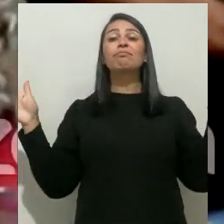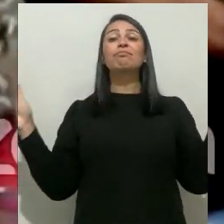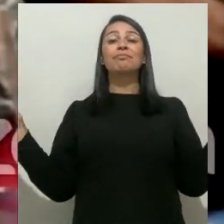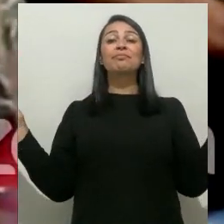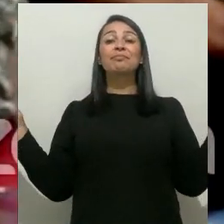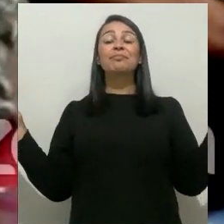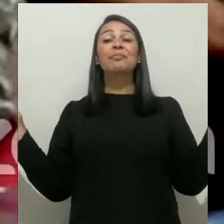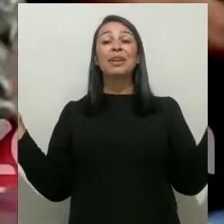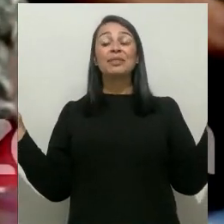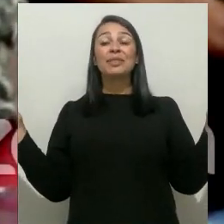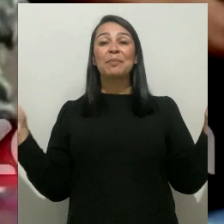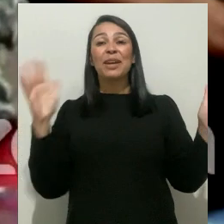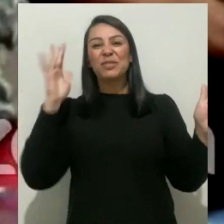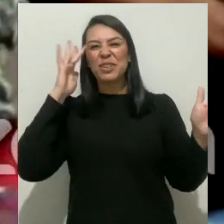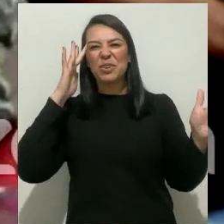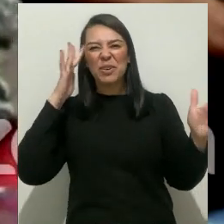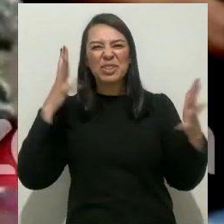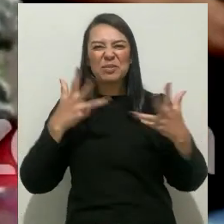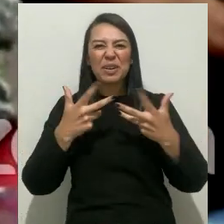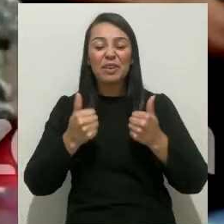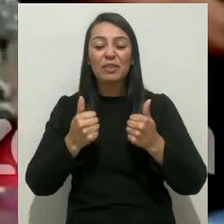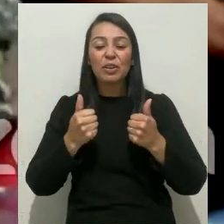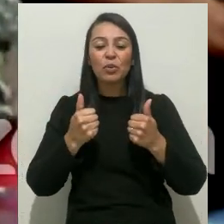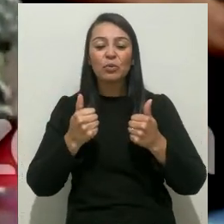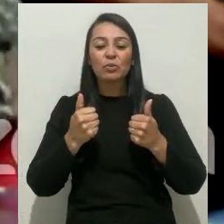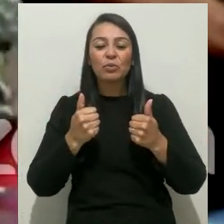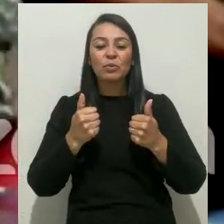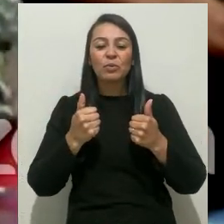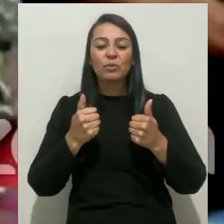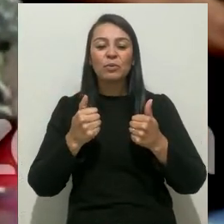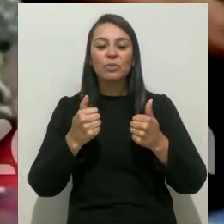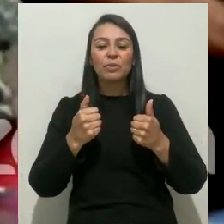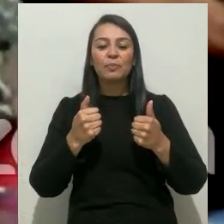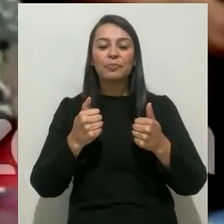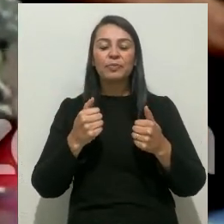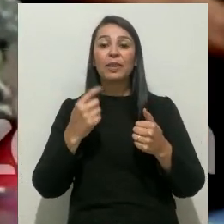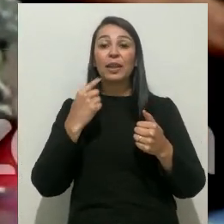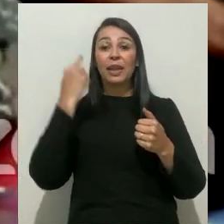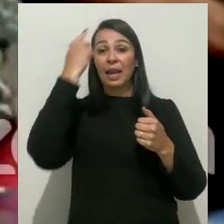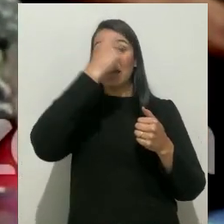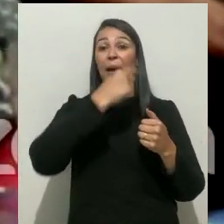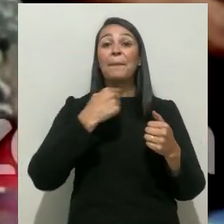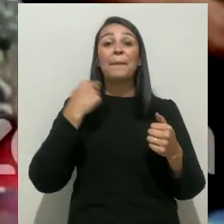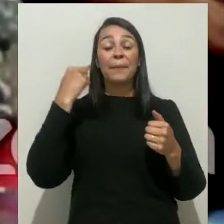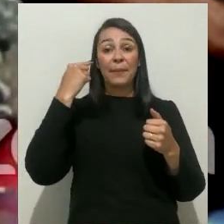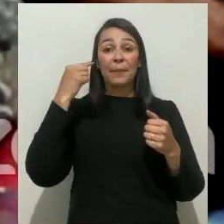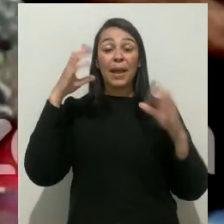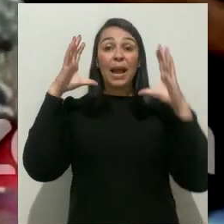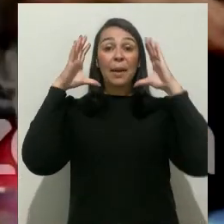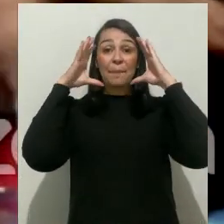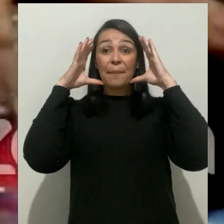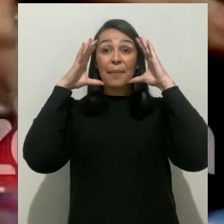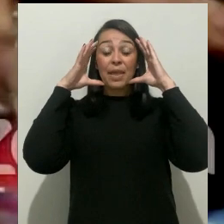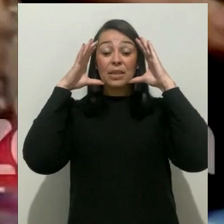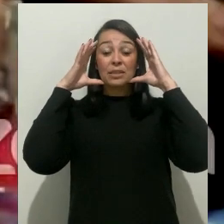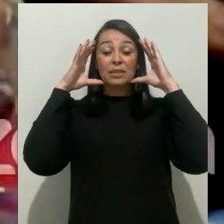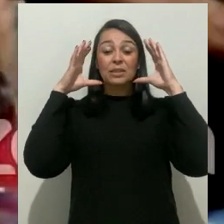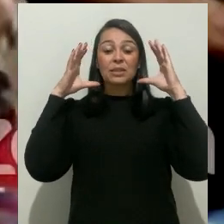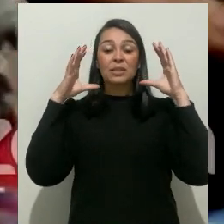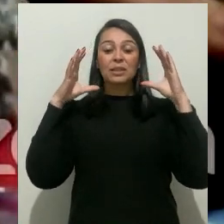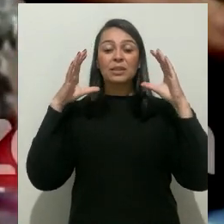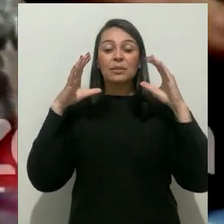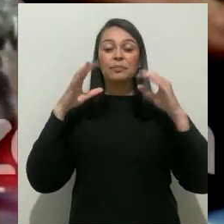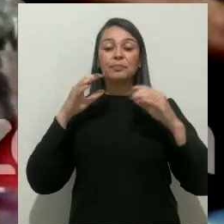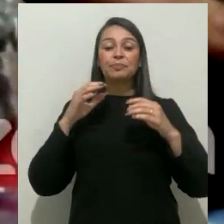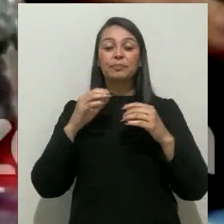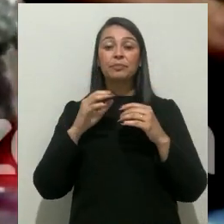uma coisa que eu acho incrível é que a cabeça dele, se ele fosse divino, estaria com os olhos virados, olhando o céu, ou crucificado, não.